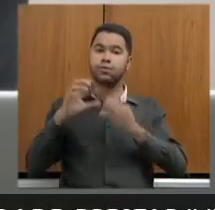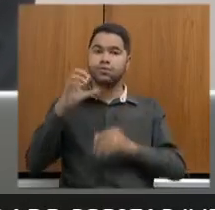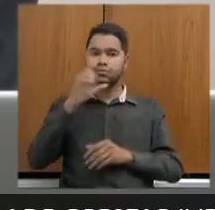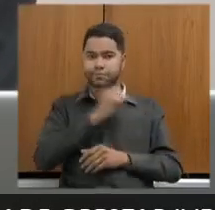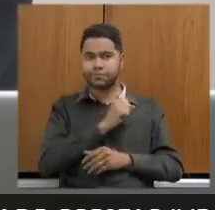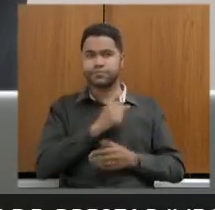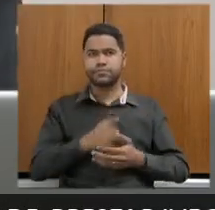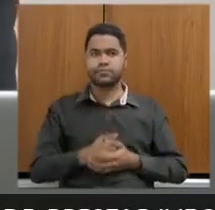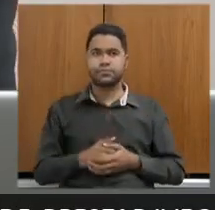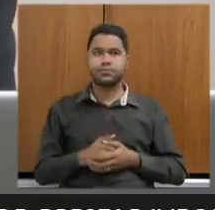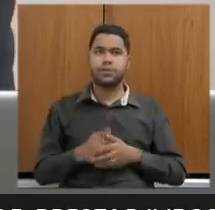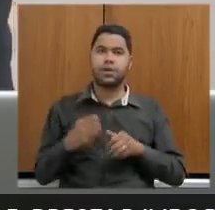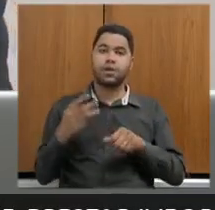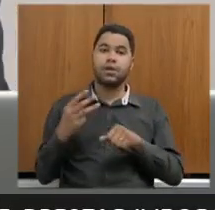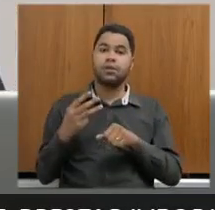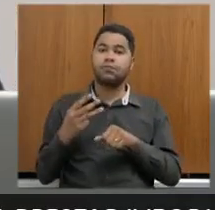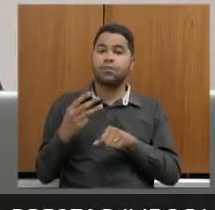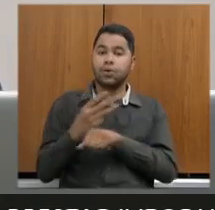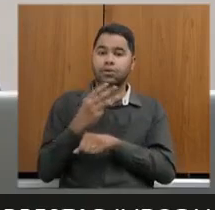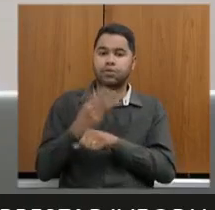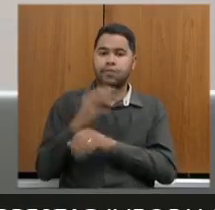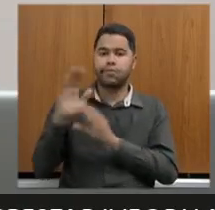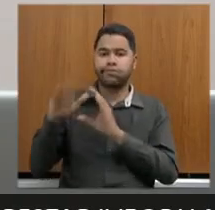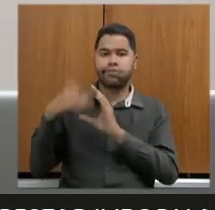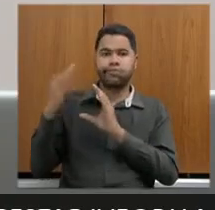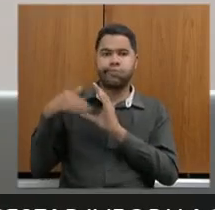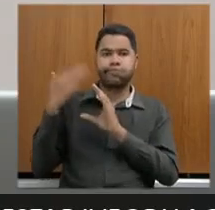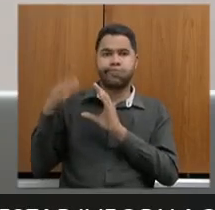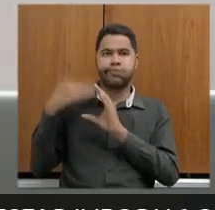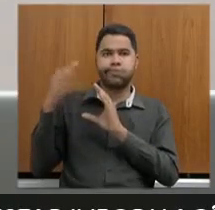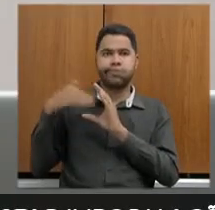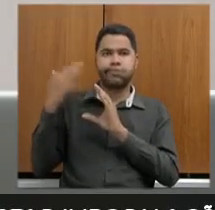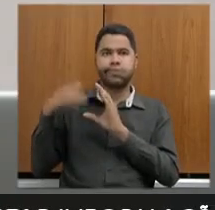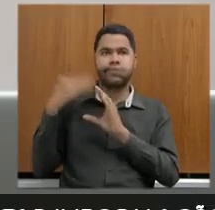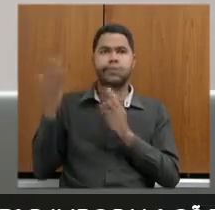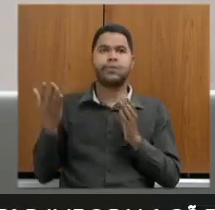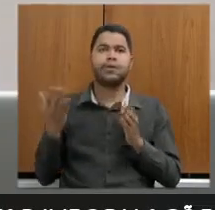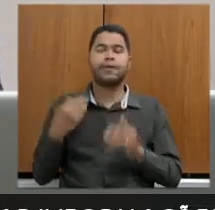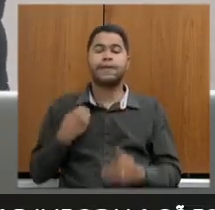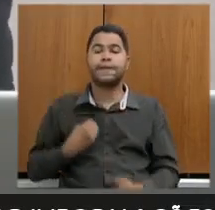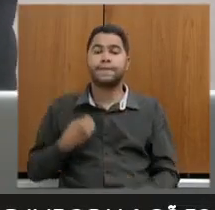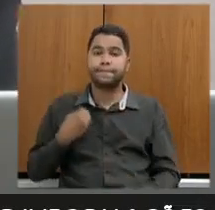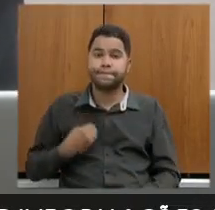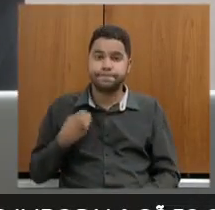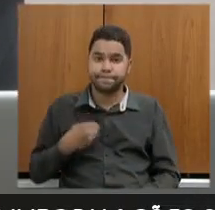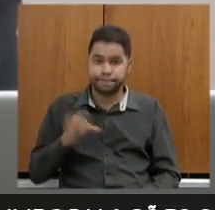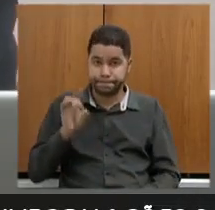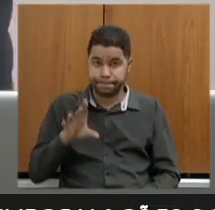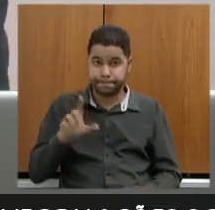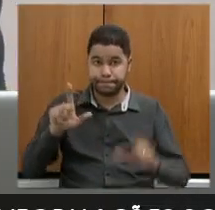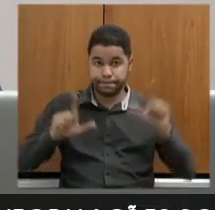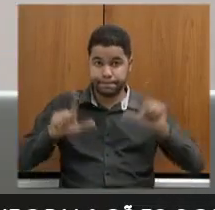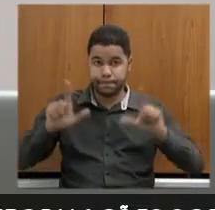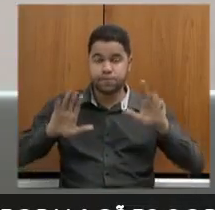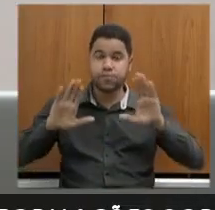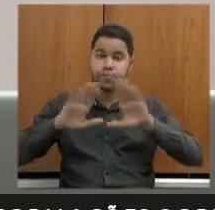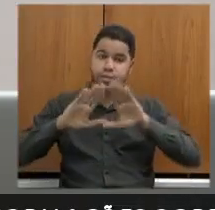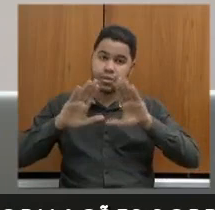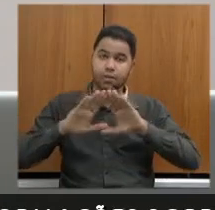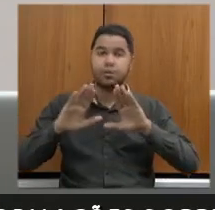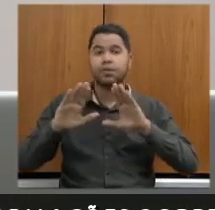recebe aí as informações através do WhatsApp e a gente recebe aqui participações não só pela TV Assembleia